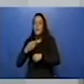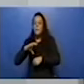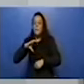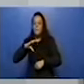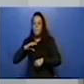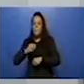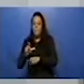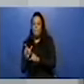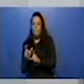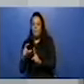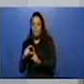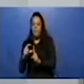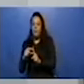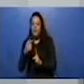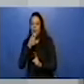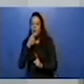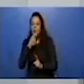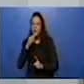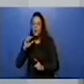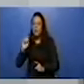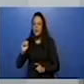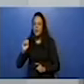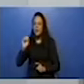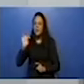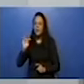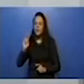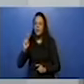algumas coisinhas a respeito desse ed. Olha só.